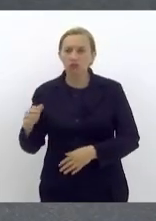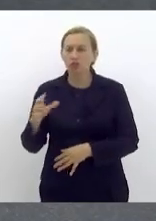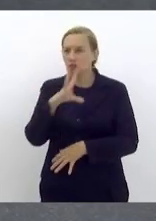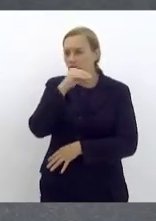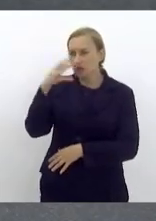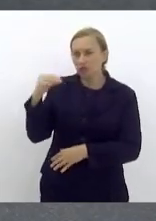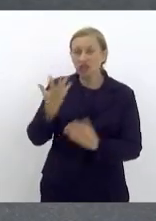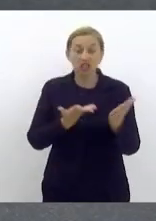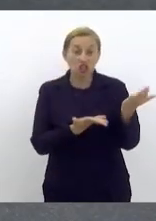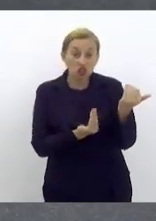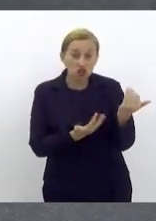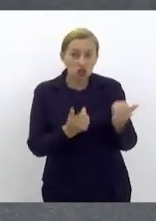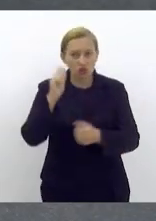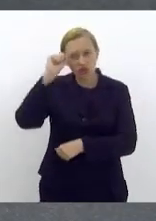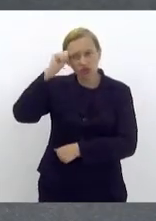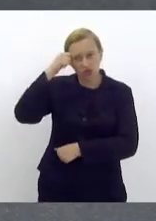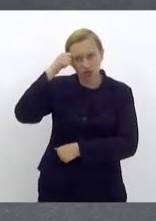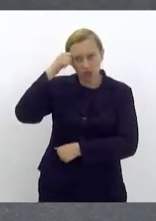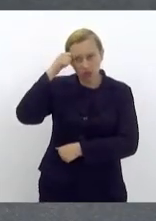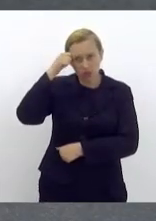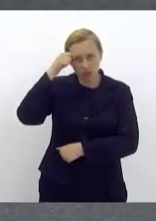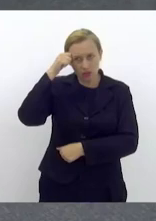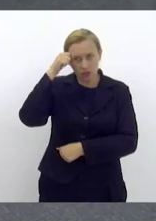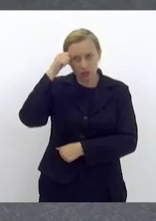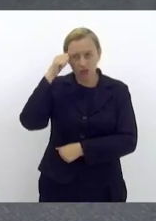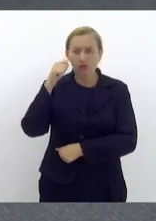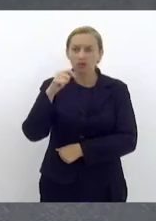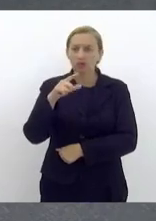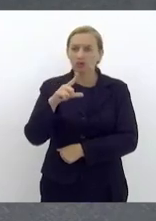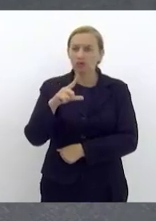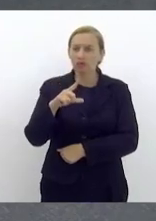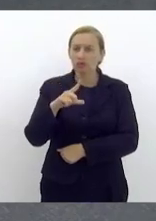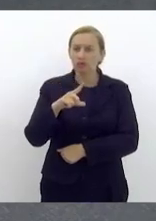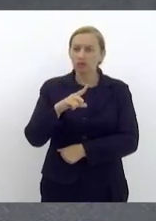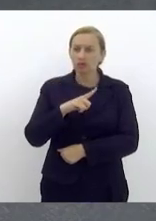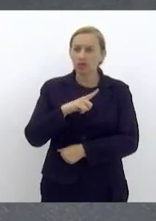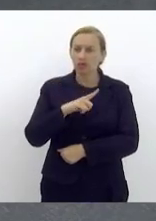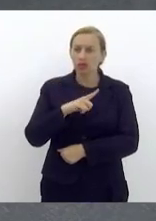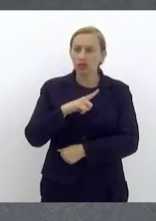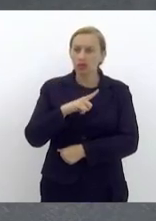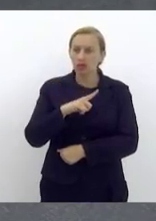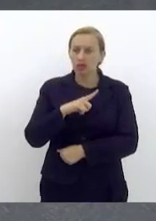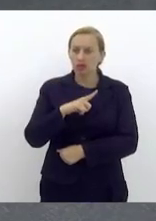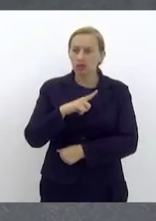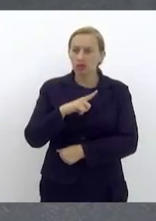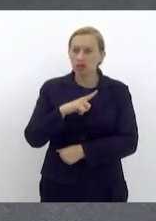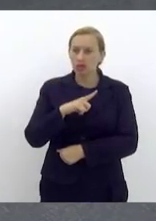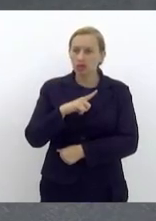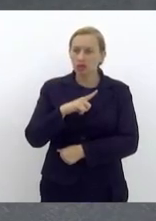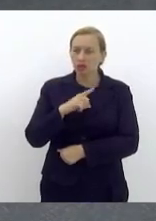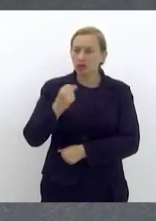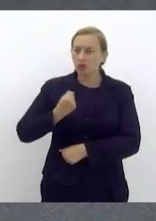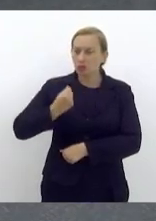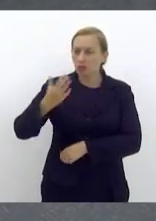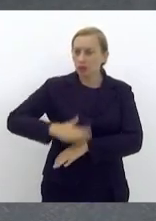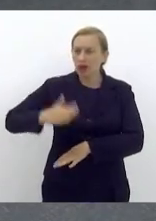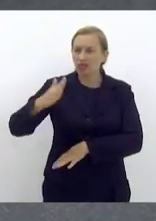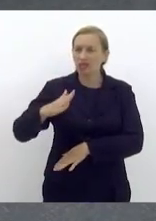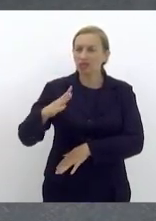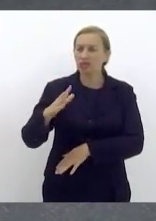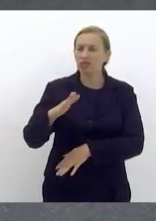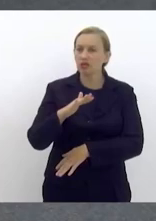e jovens negros é que têm a maior chance de suicídio no Brasil.